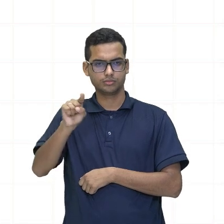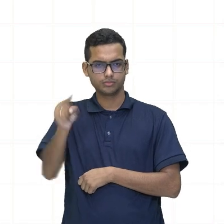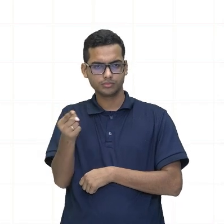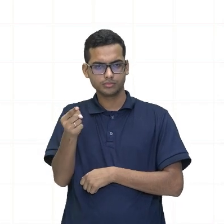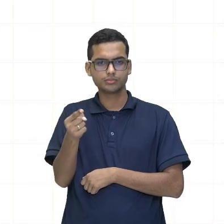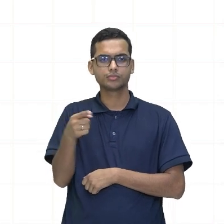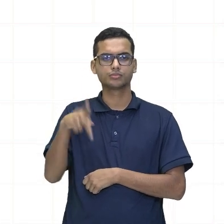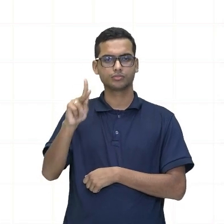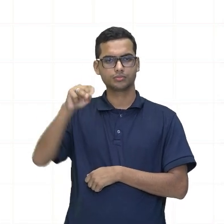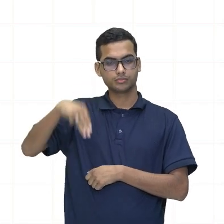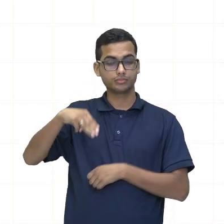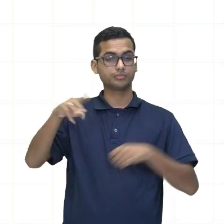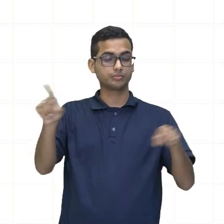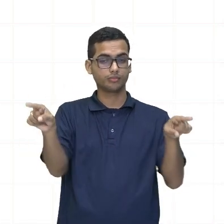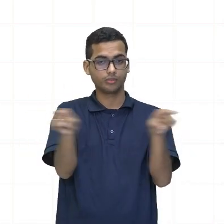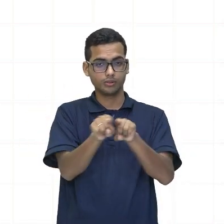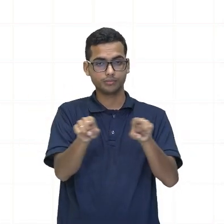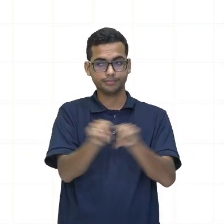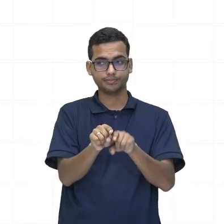leste-oeste, que ela vai